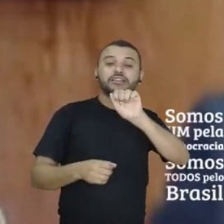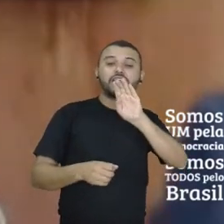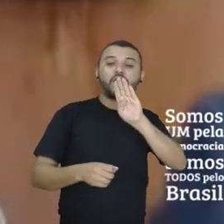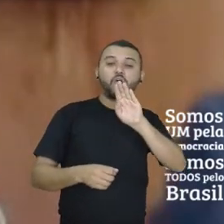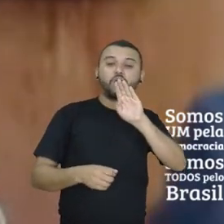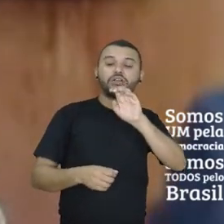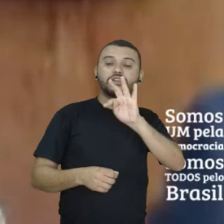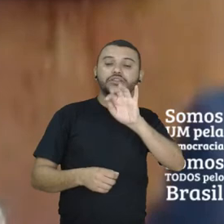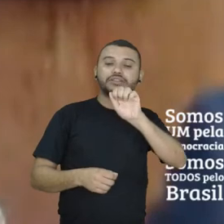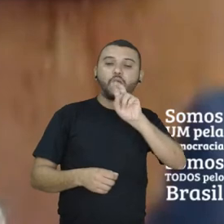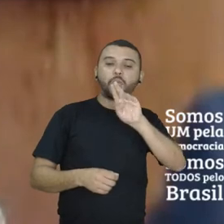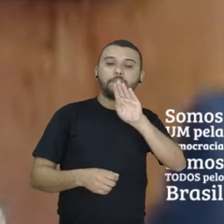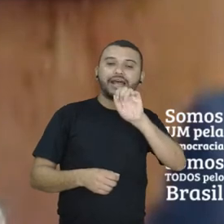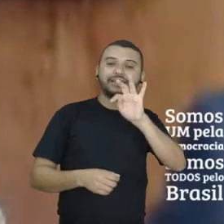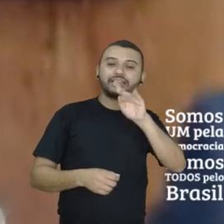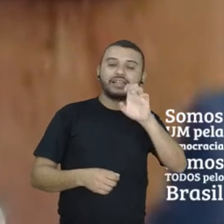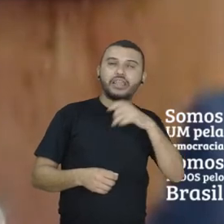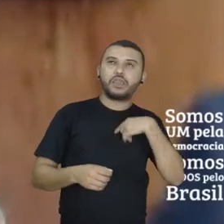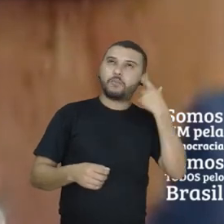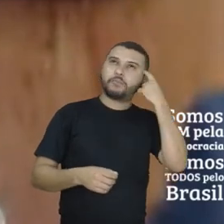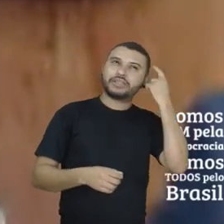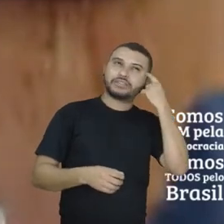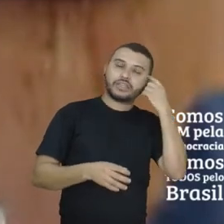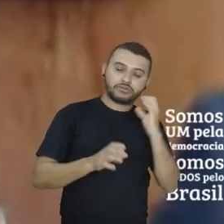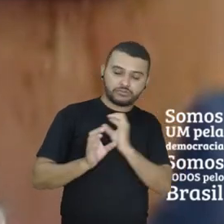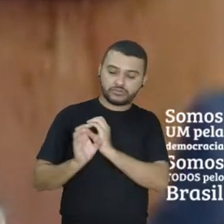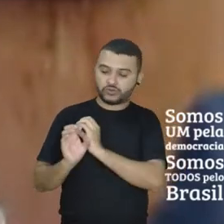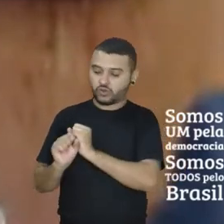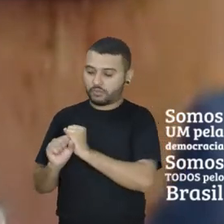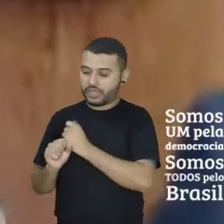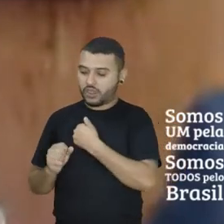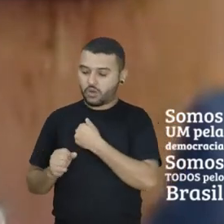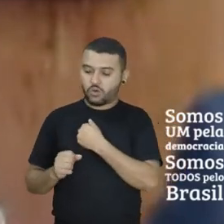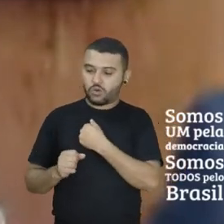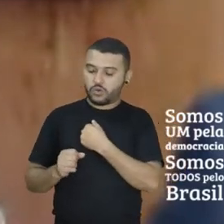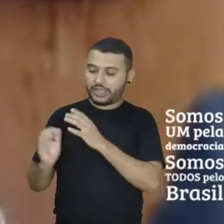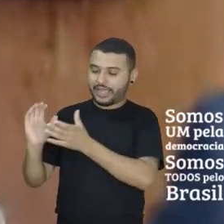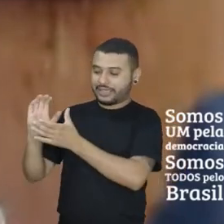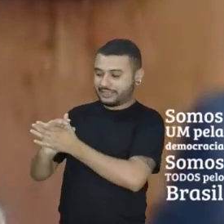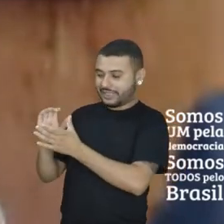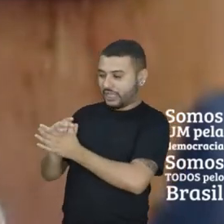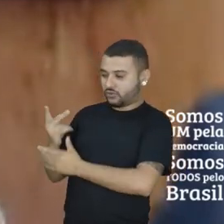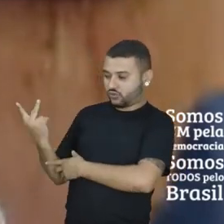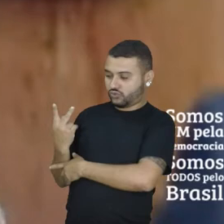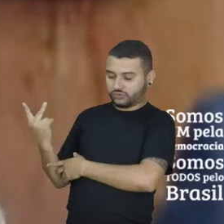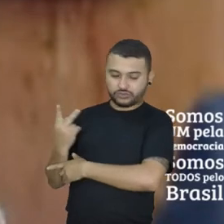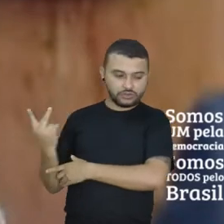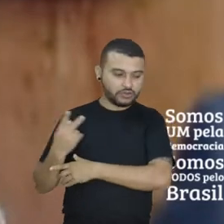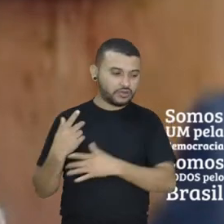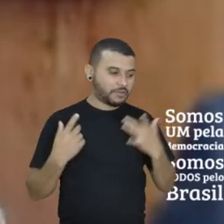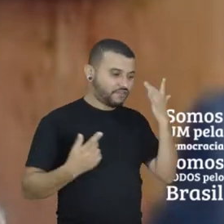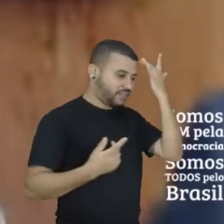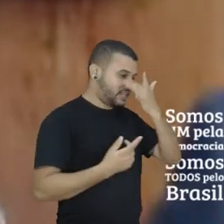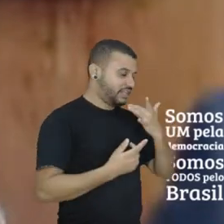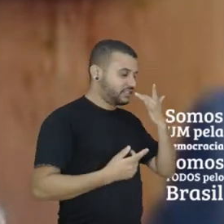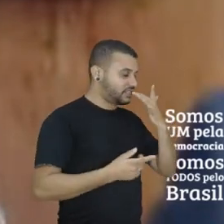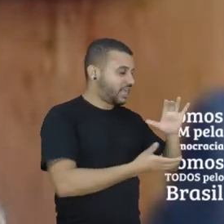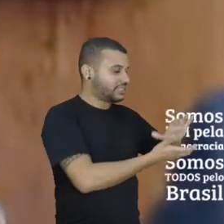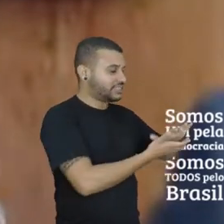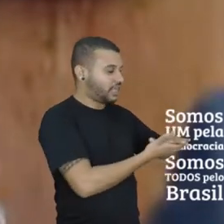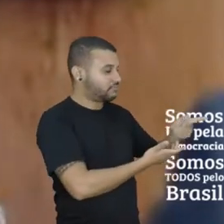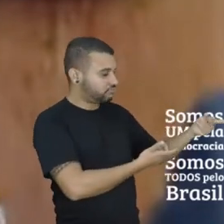o tempo de casado meu e da Lu, do Fernando Haddad, que também estava lá, e